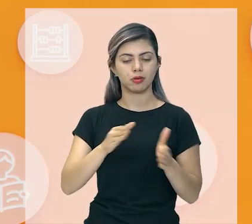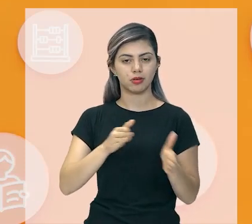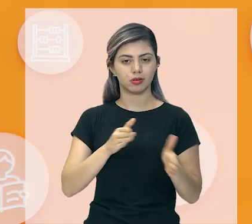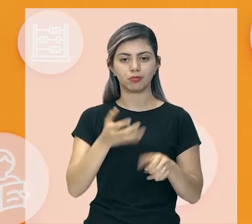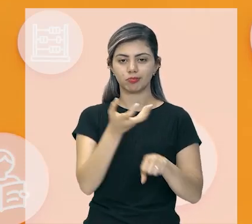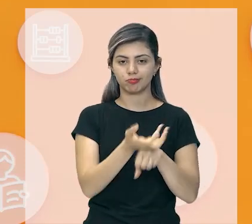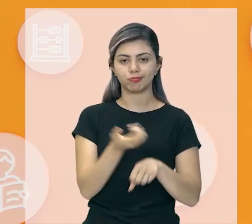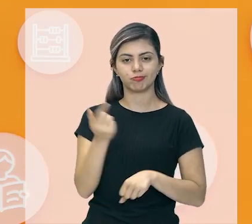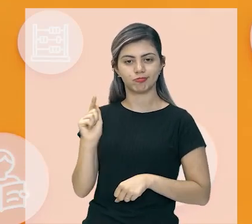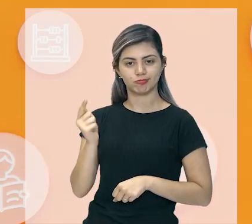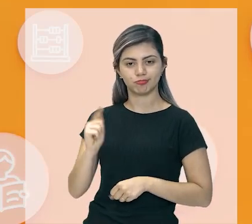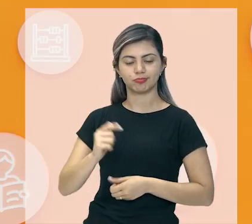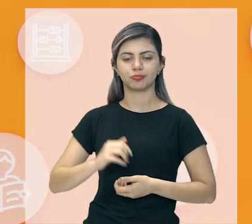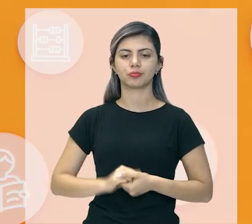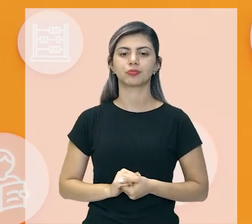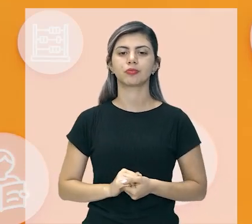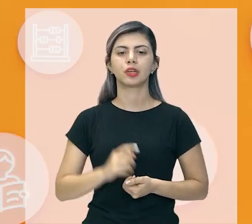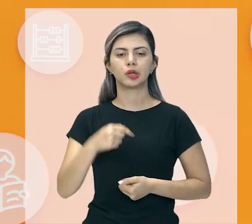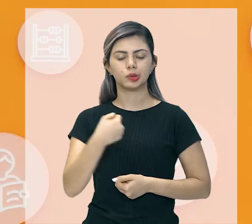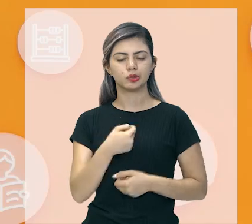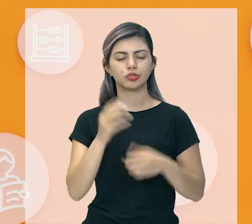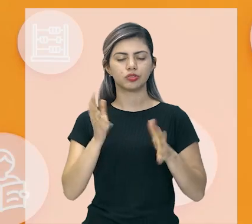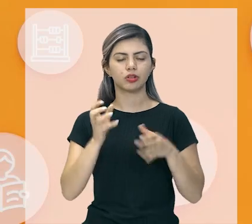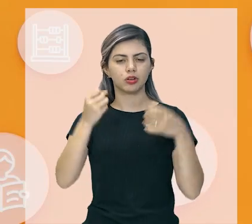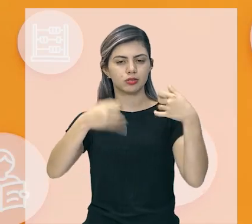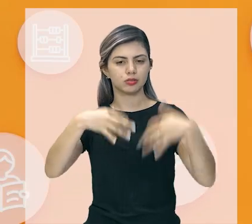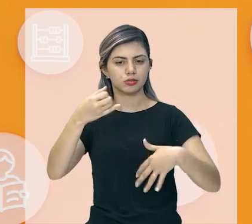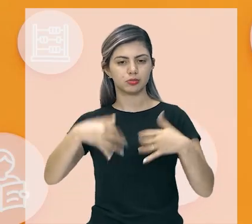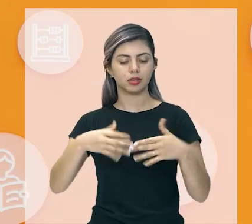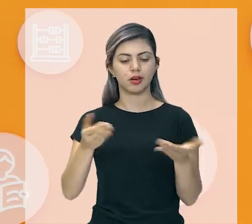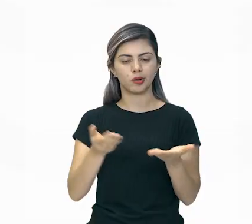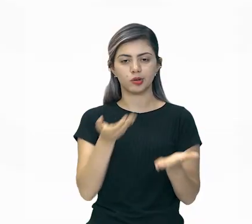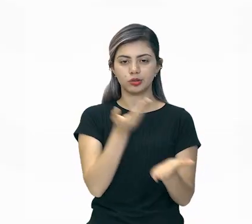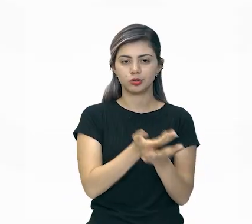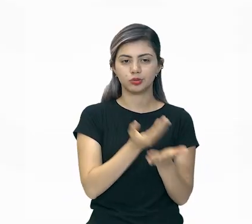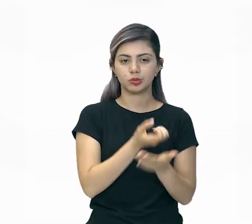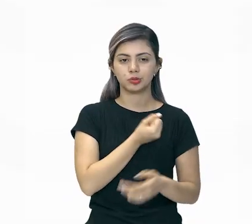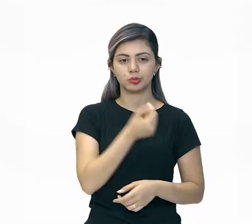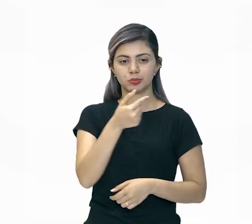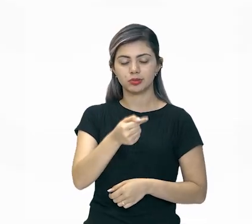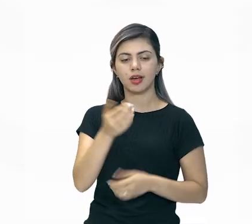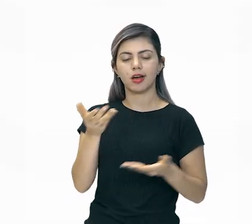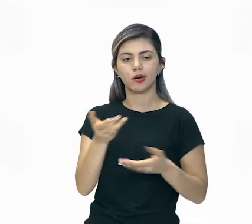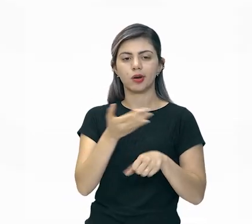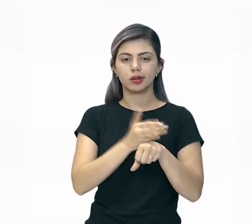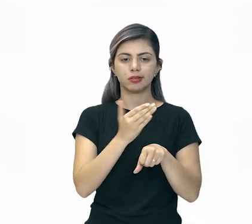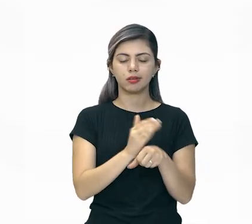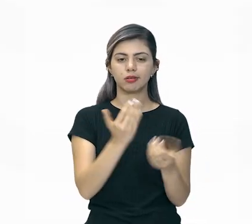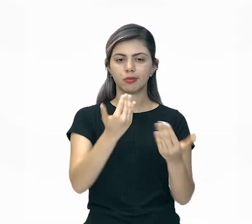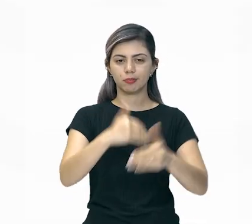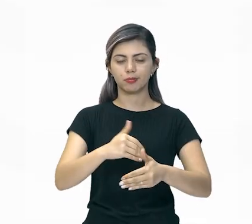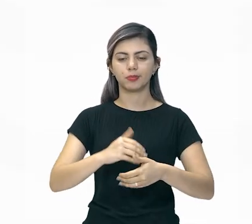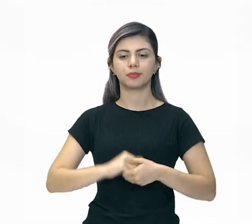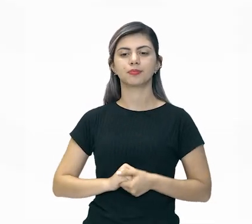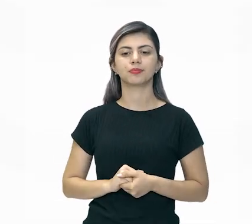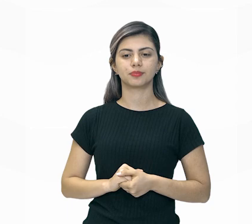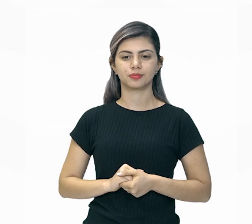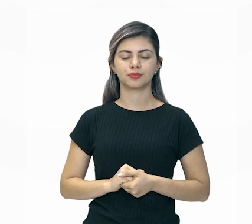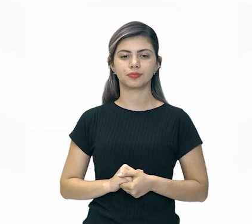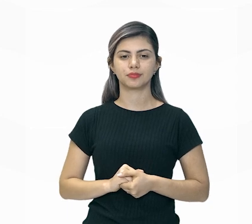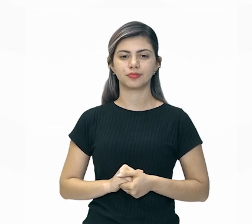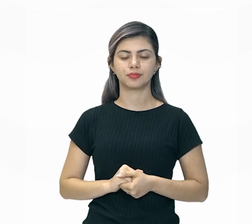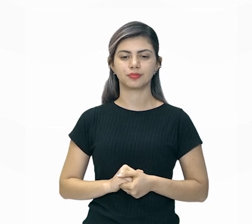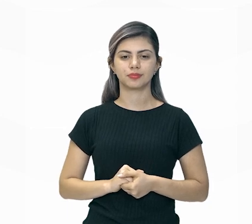curso de Geografia. Estudamos aí algumas coisas e nessa aula 7 nós vamos ter a nossa revisão para a nossa